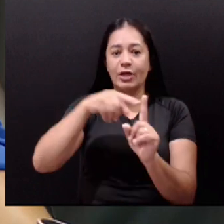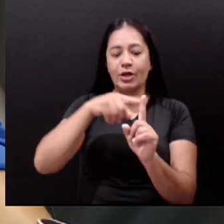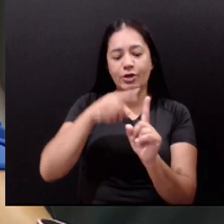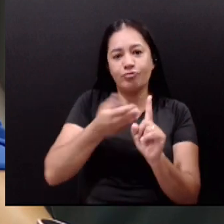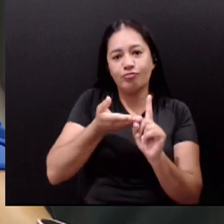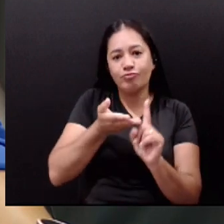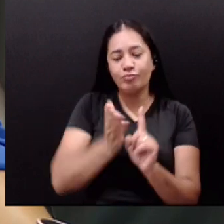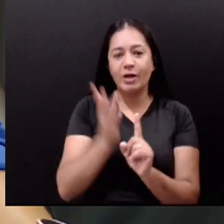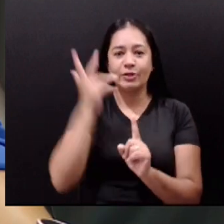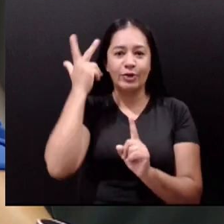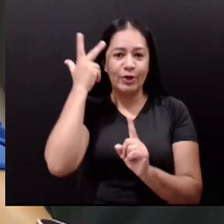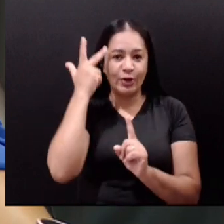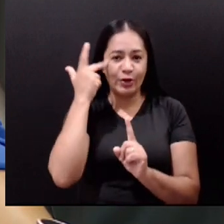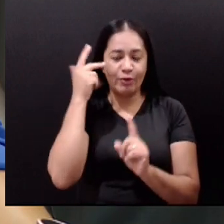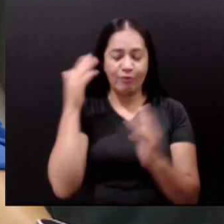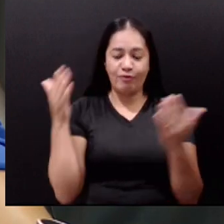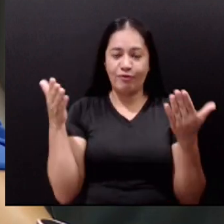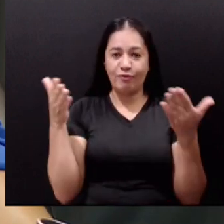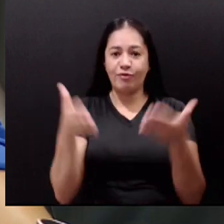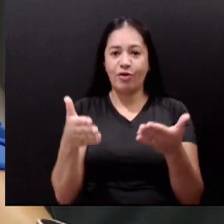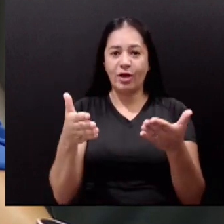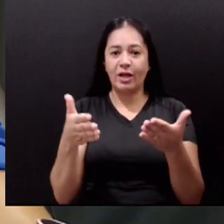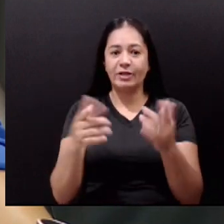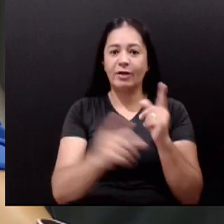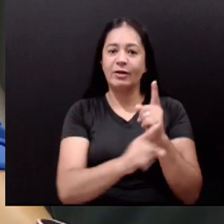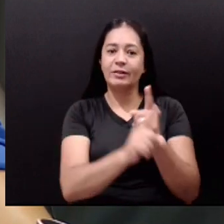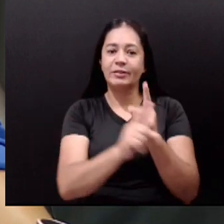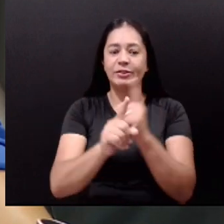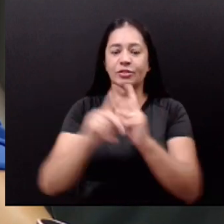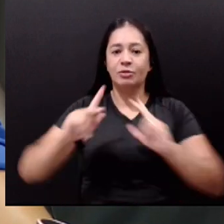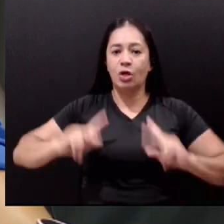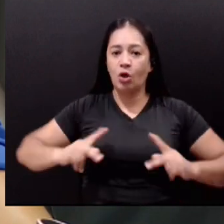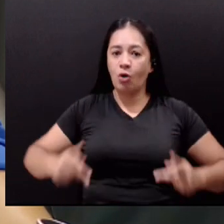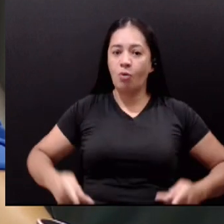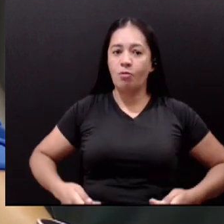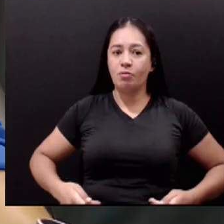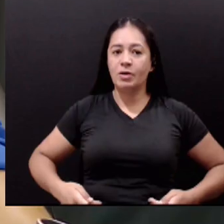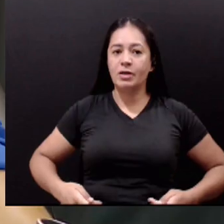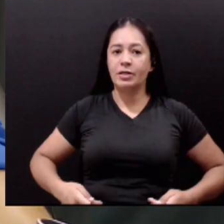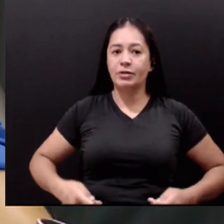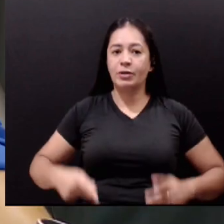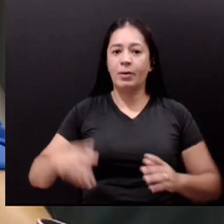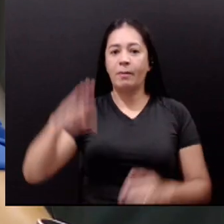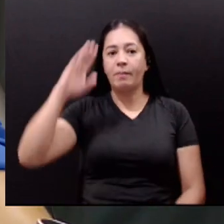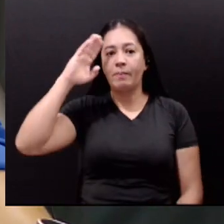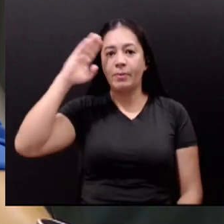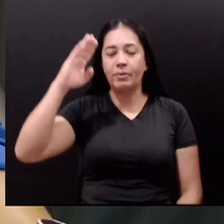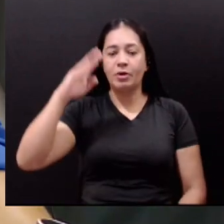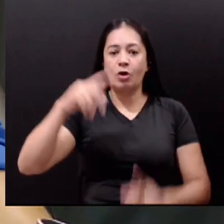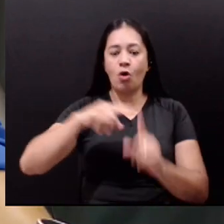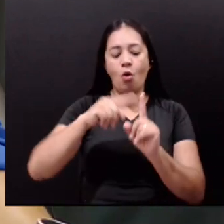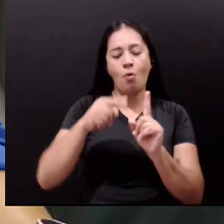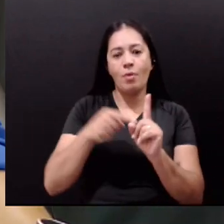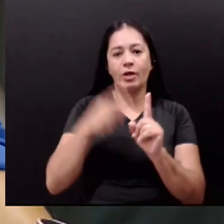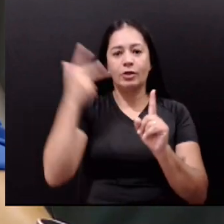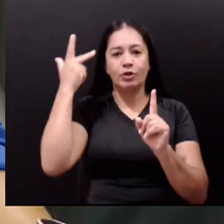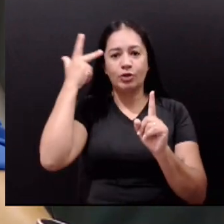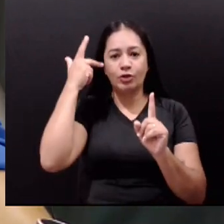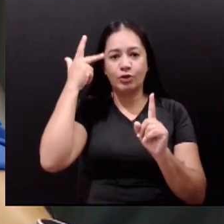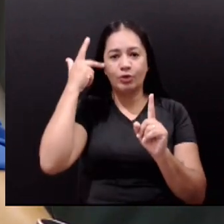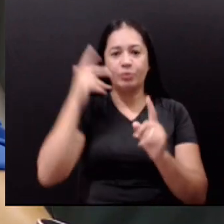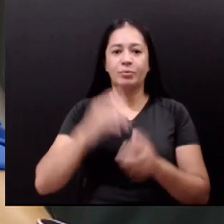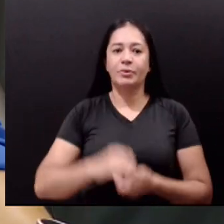ao atendimento humanizado exclusivamente em casos de parto normal, sem distocia. A